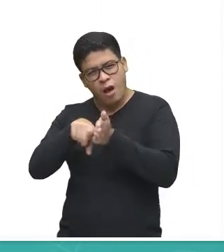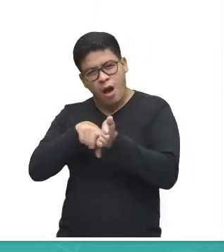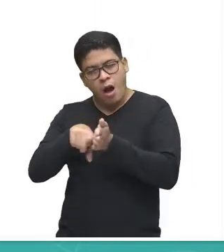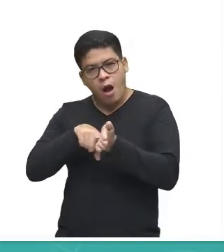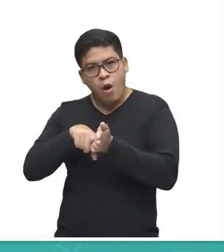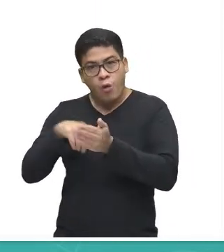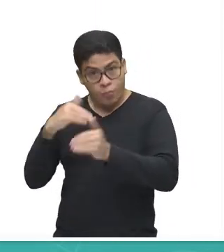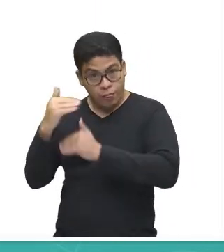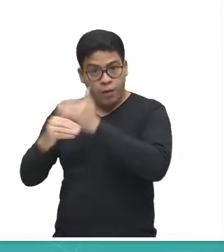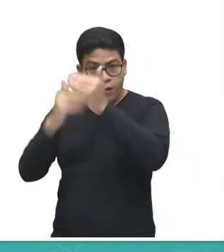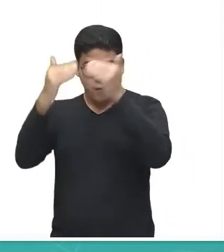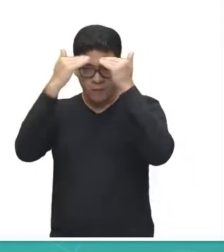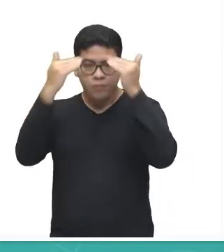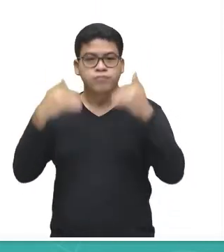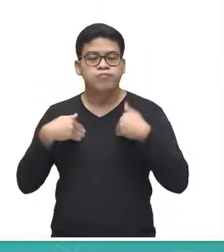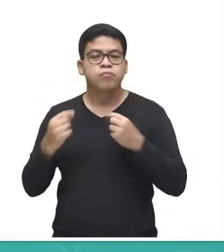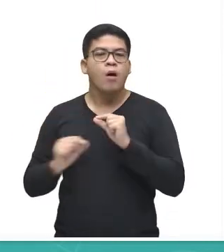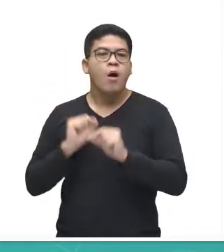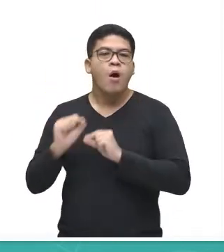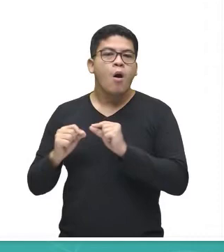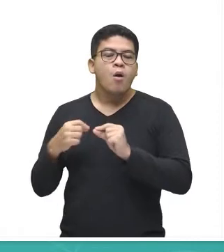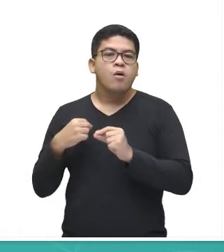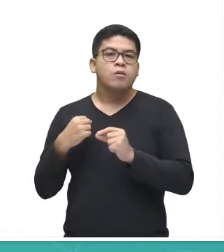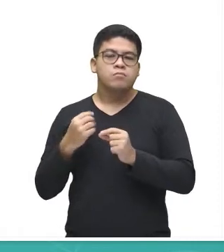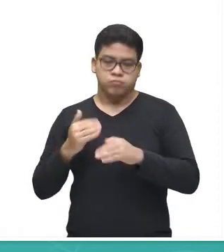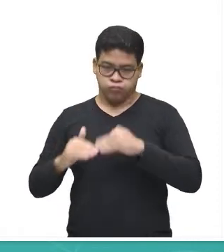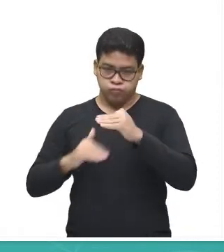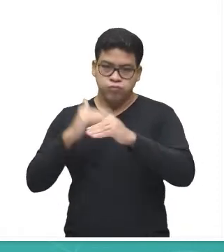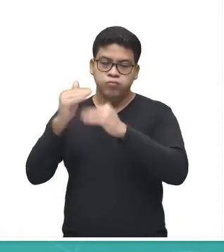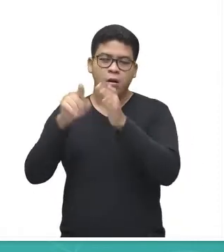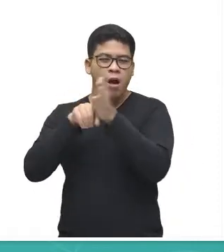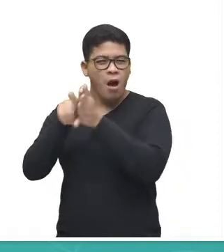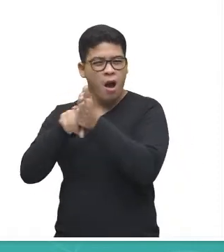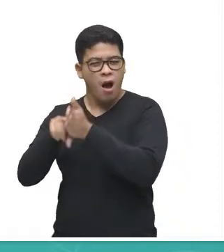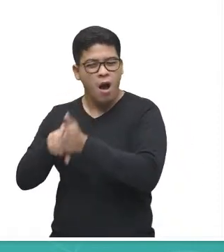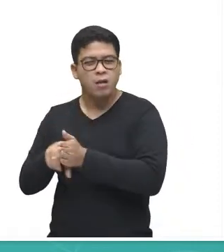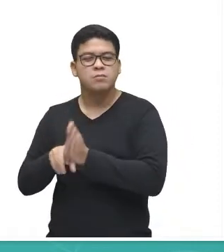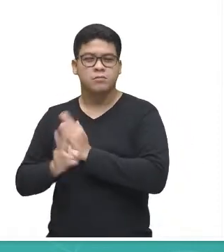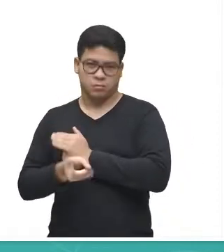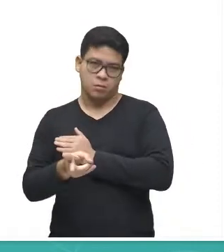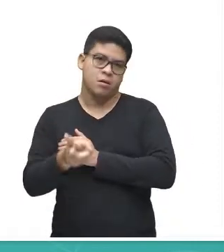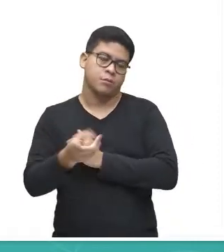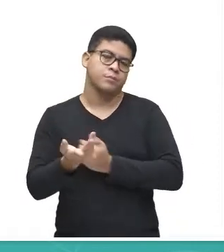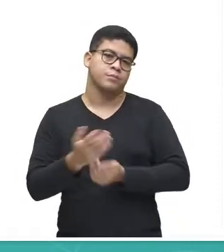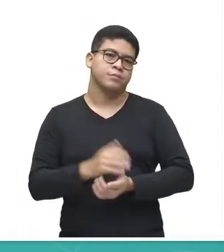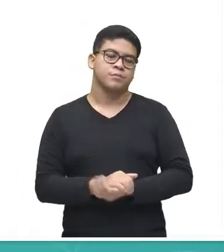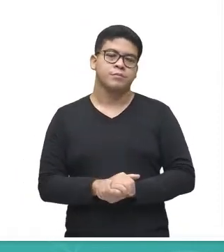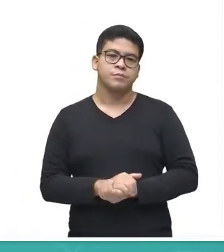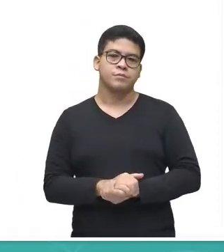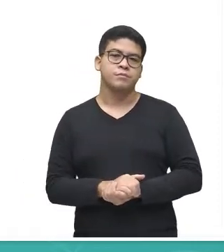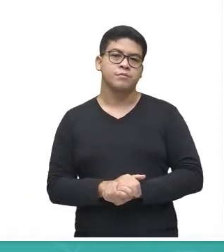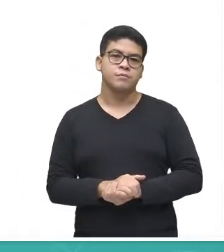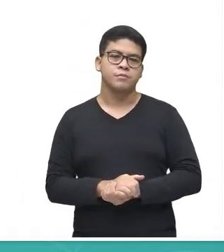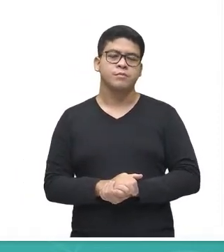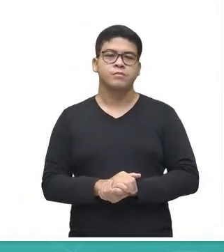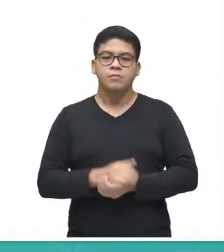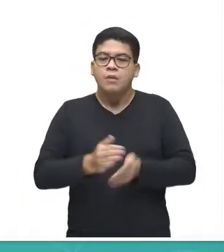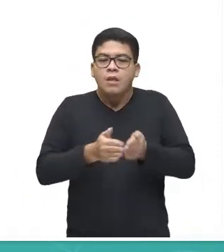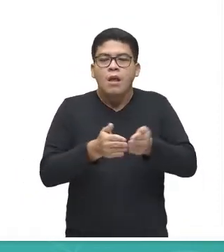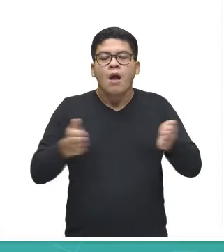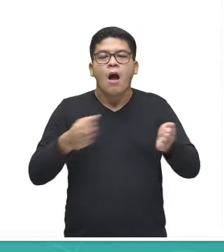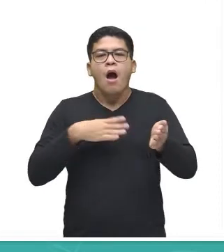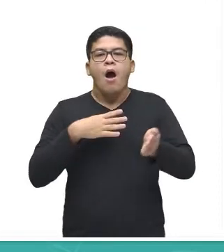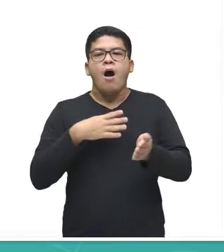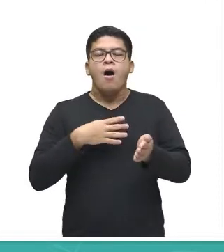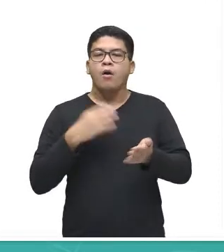humano, certo? Muito bem, e aí vocês vão ver que essa fase da vida, a adolescência,